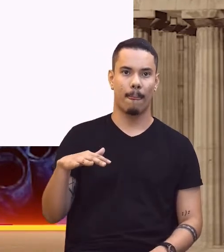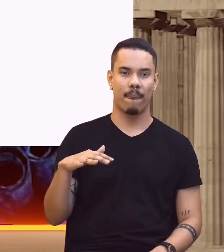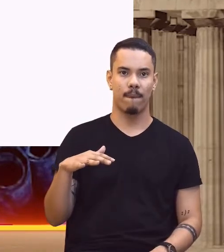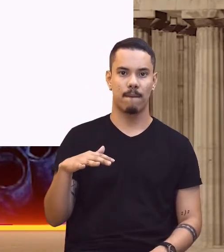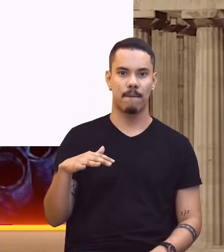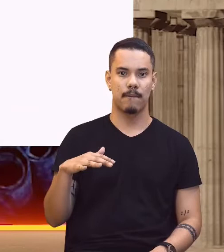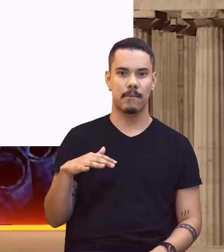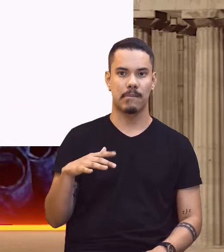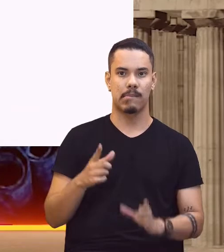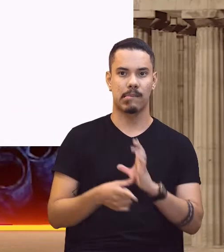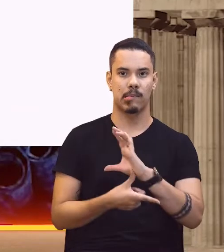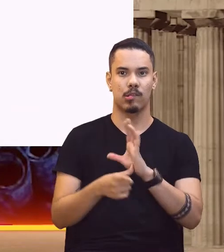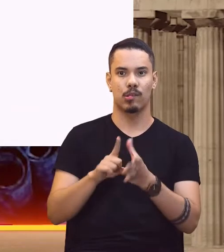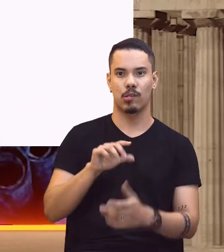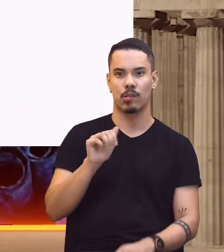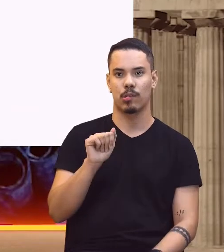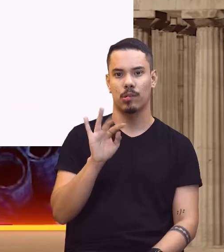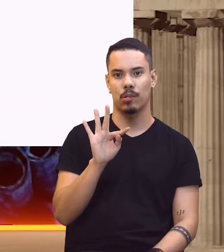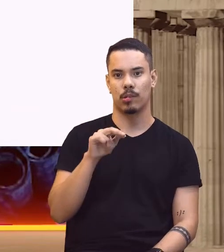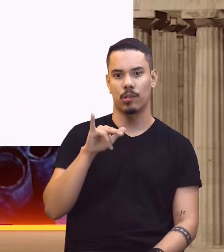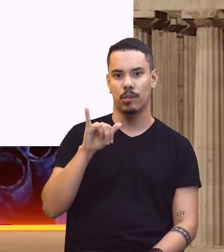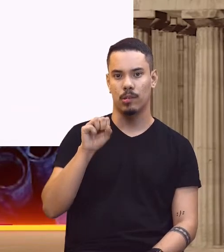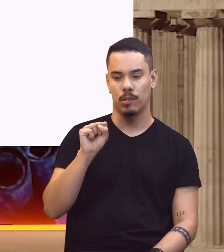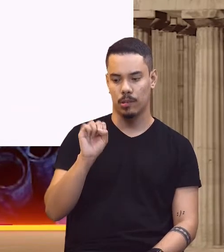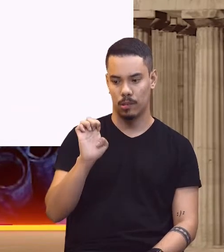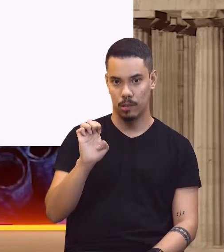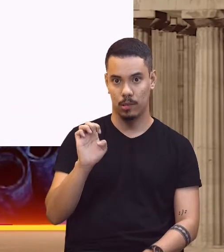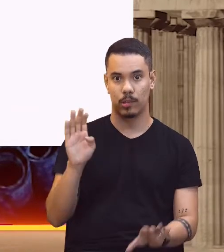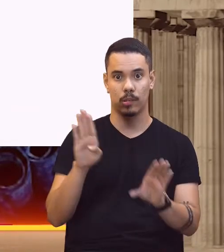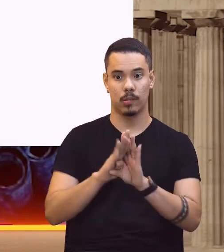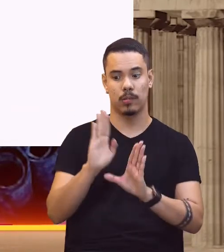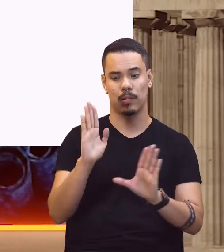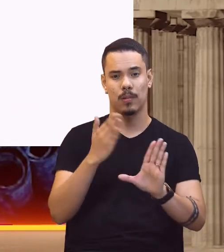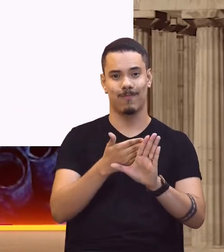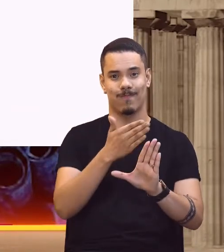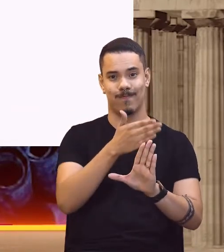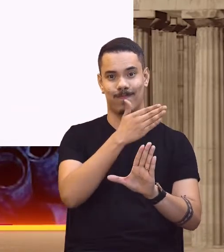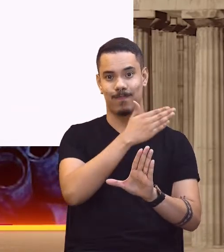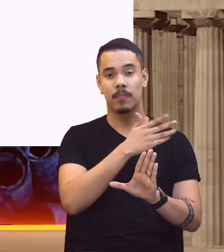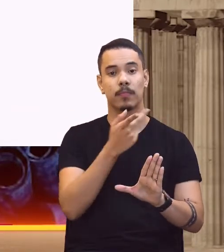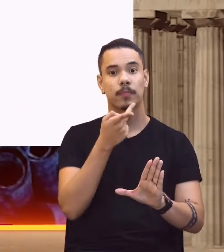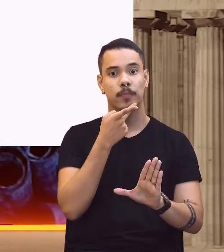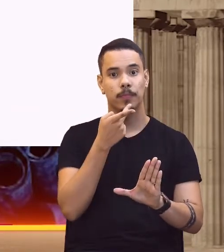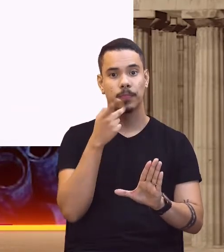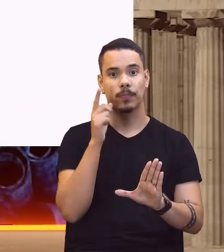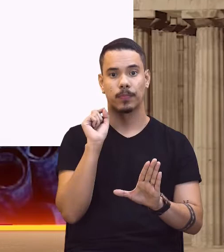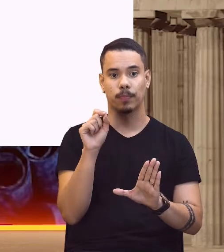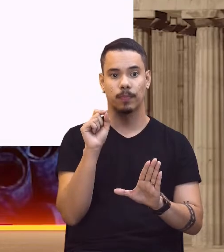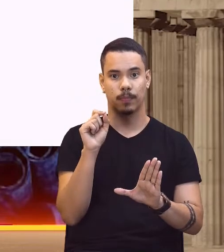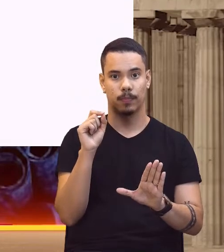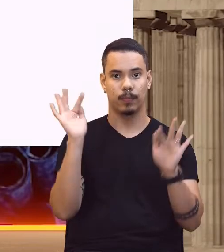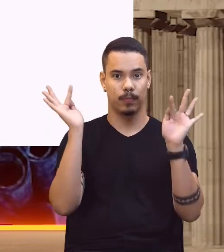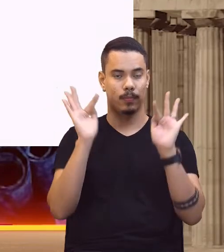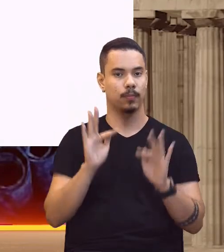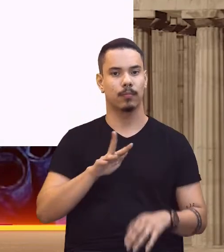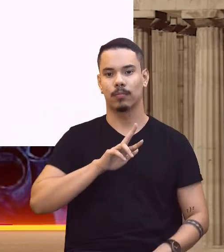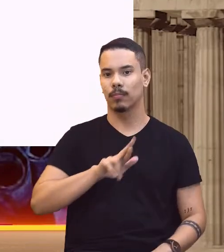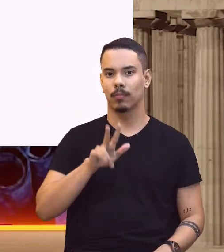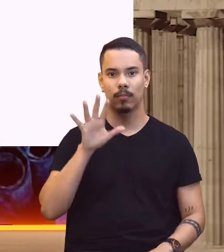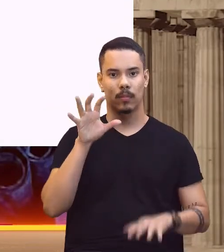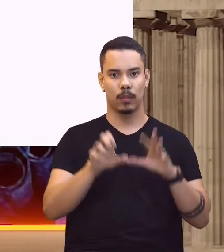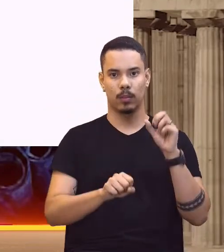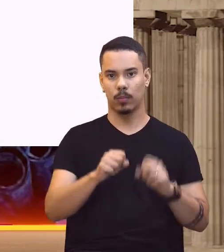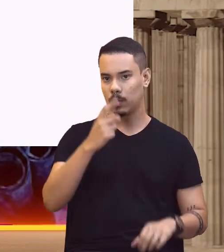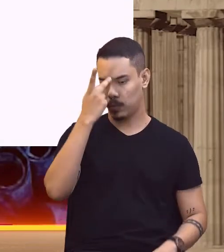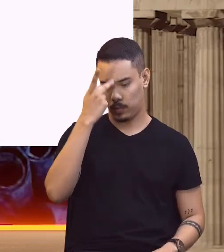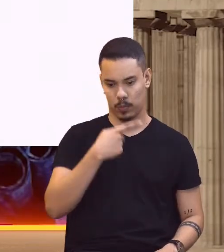lá ateniense daquela época. Ele dizia, a felicidade não é uma busca individual,